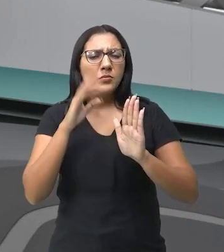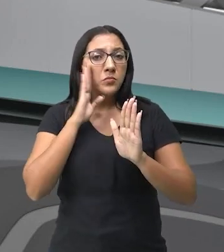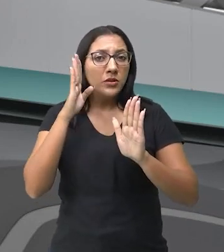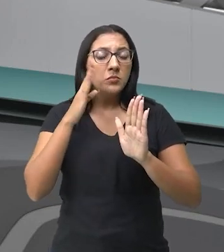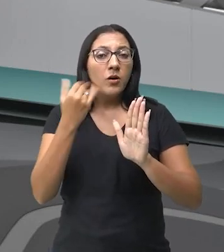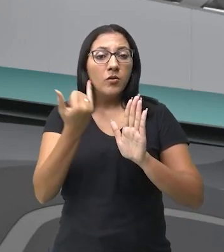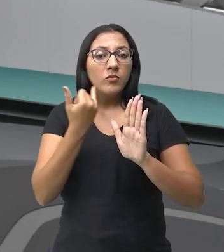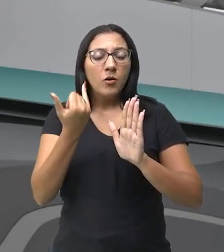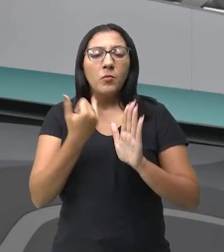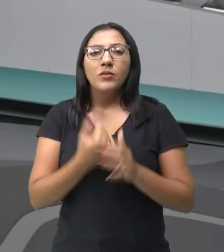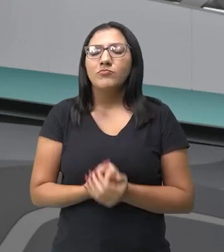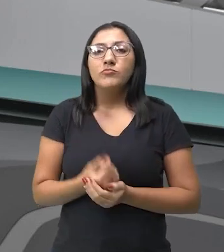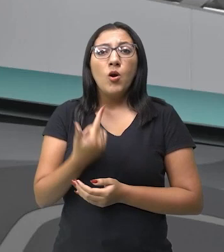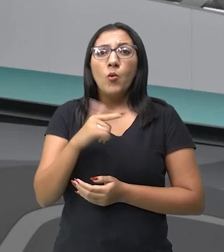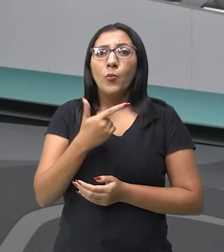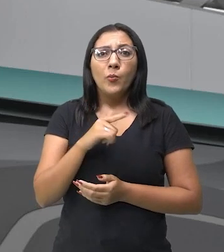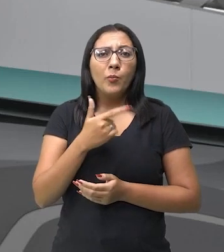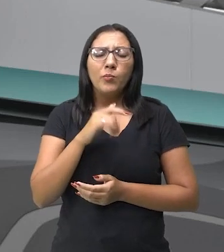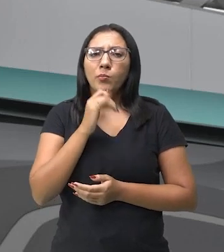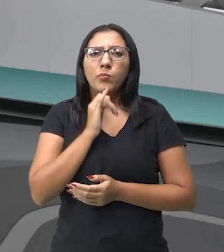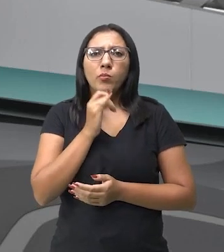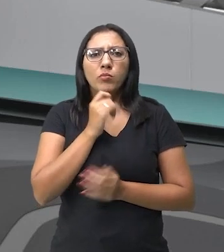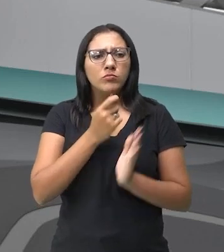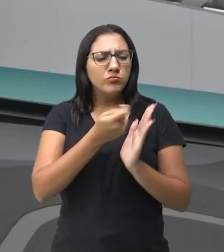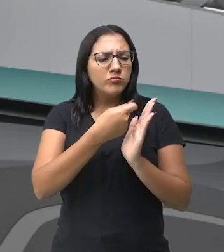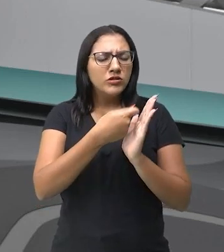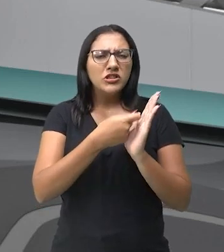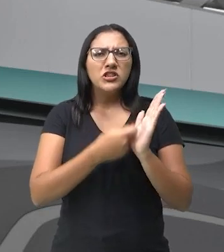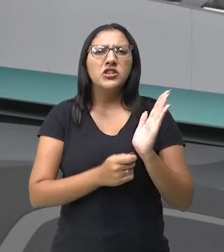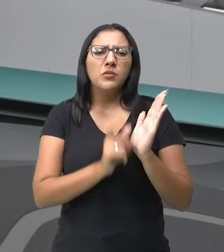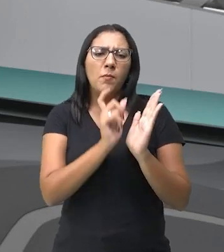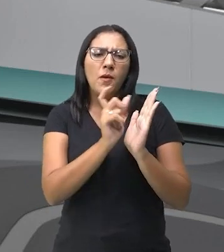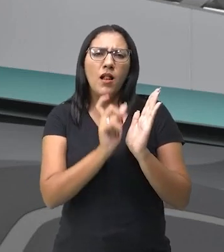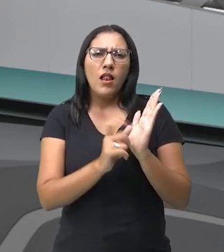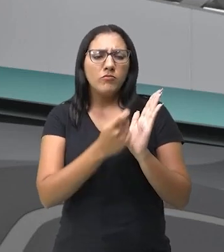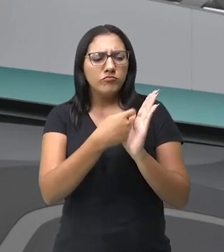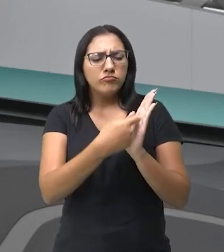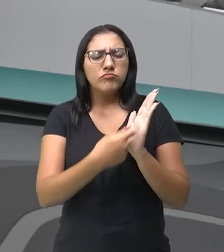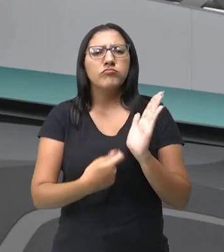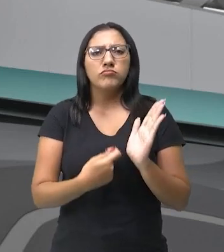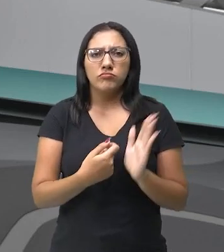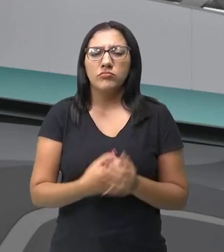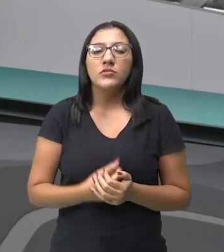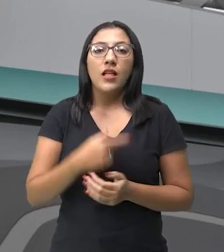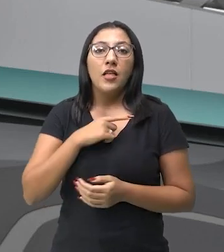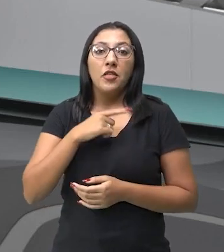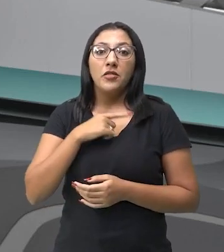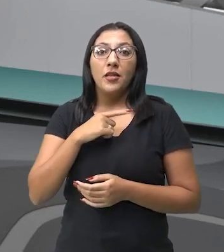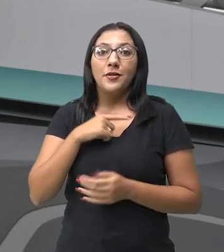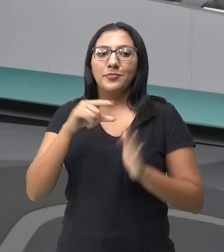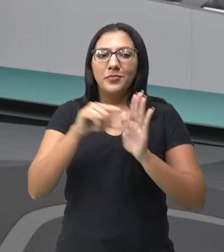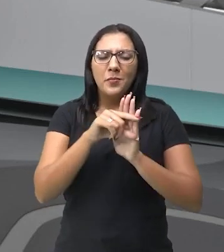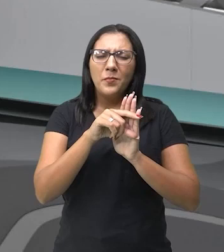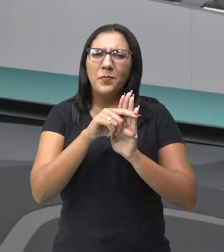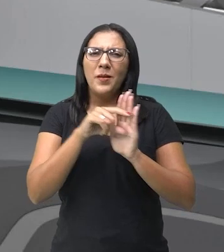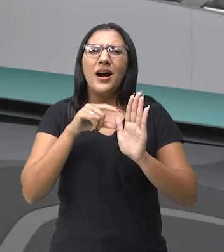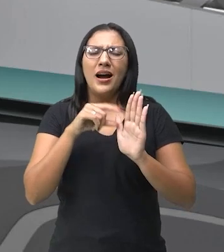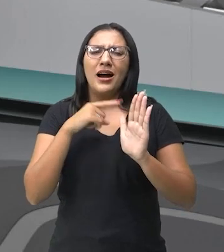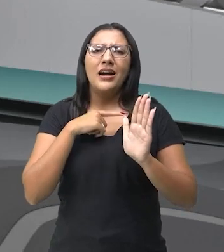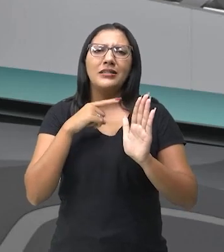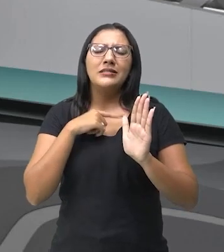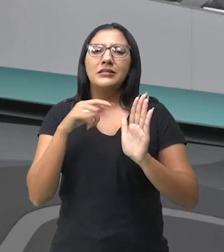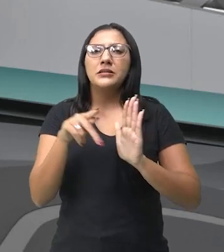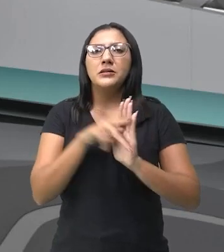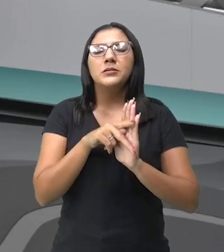informação não está registrada apenas com palavras escritas, estando uma parte do conteúdo